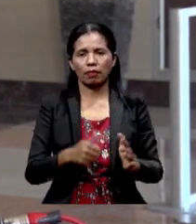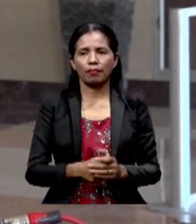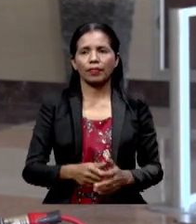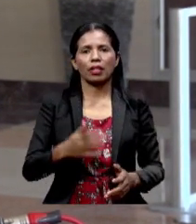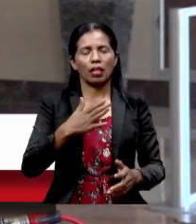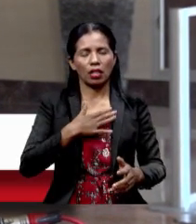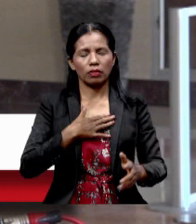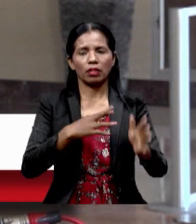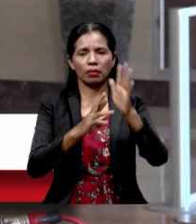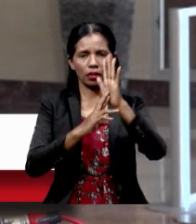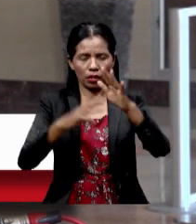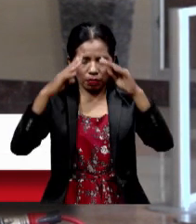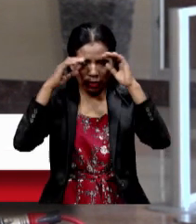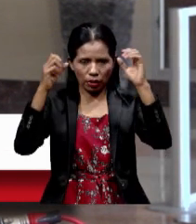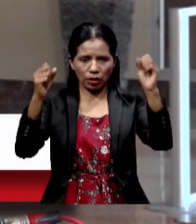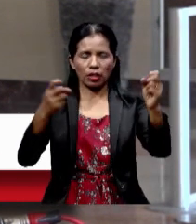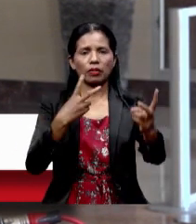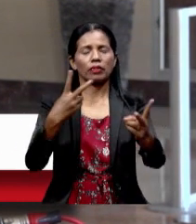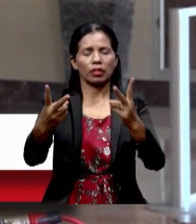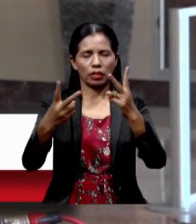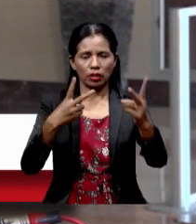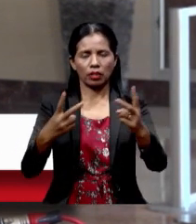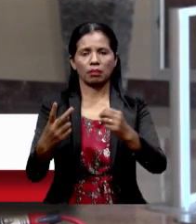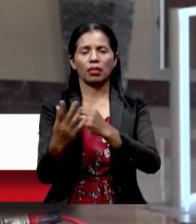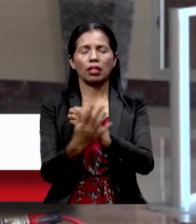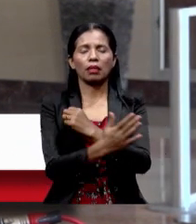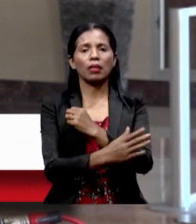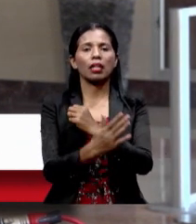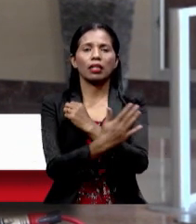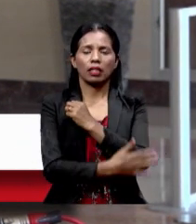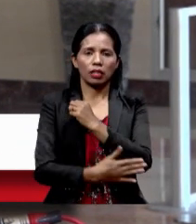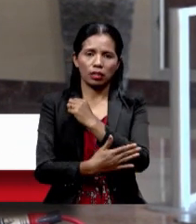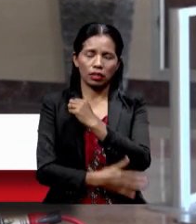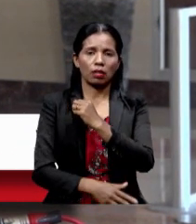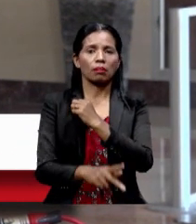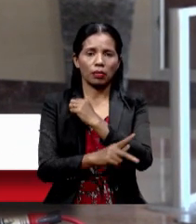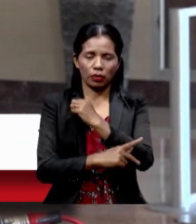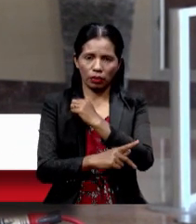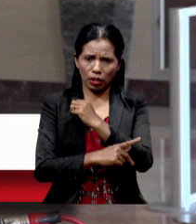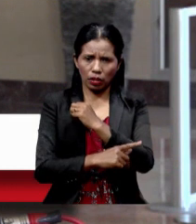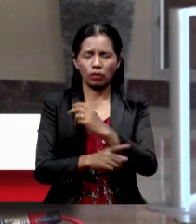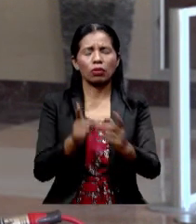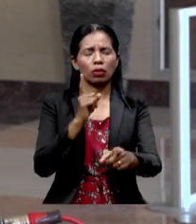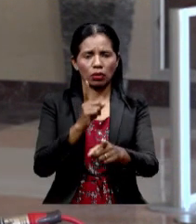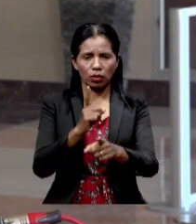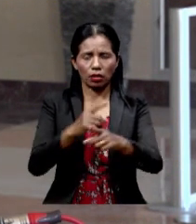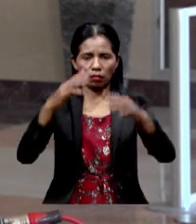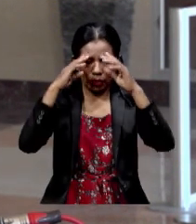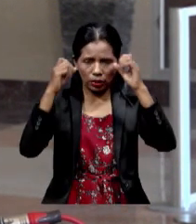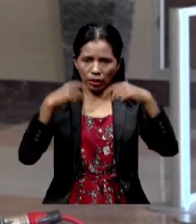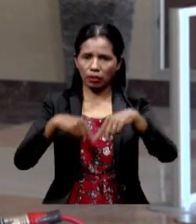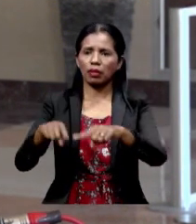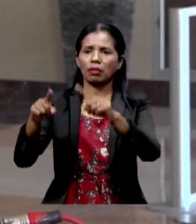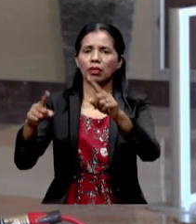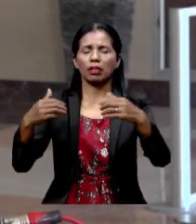Senhor Presidente da República em visita de Estado para São Tomé e Príncipe, na Bé, tu ir ao nosso Presidente Magba, mas tem